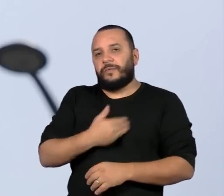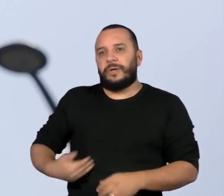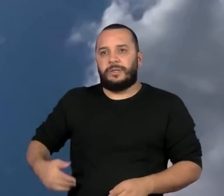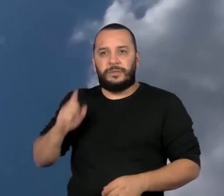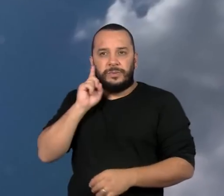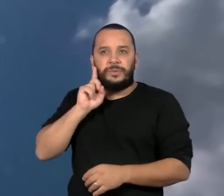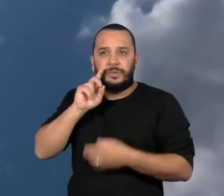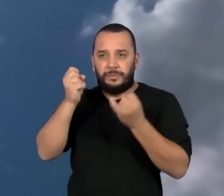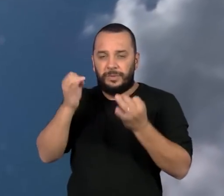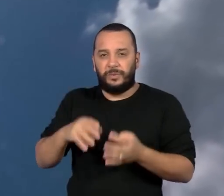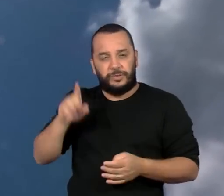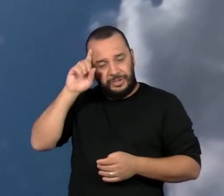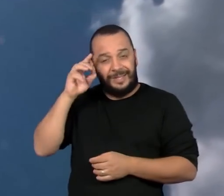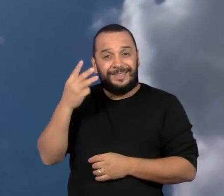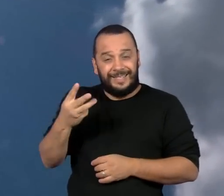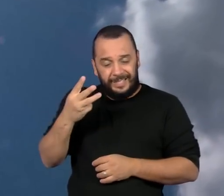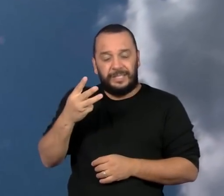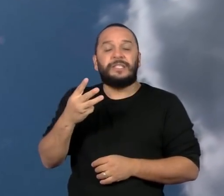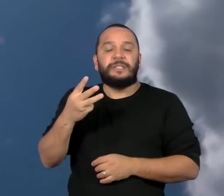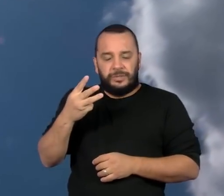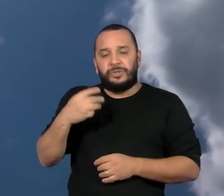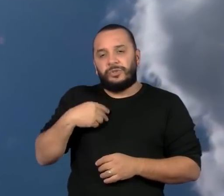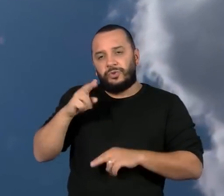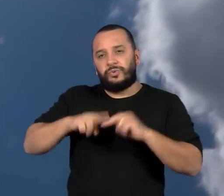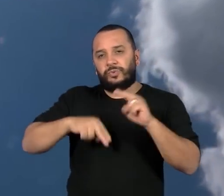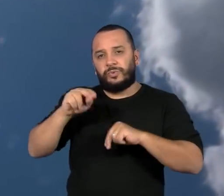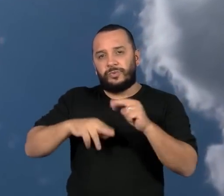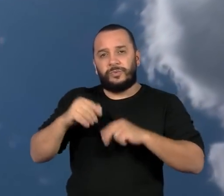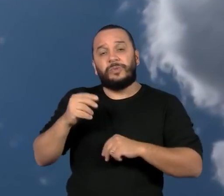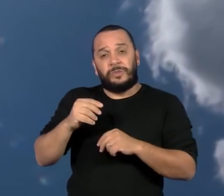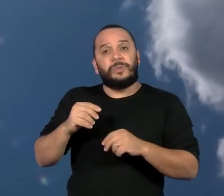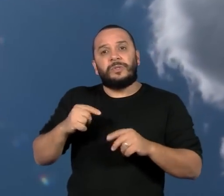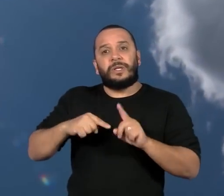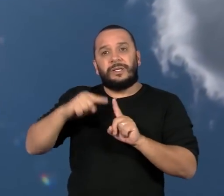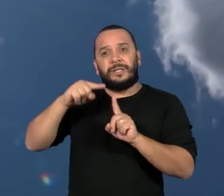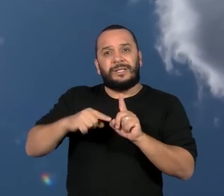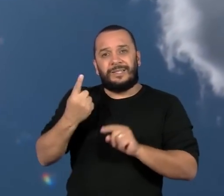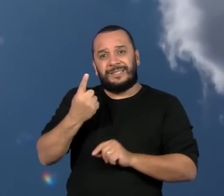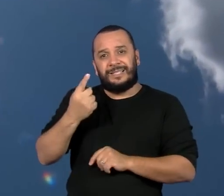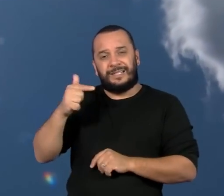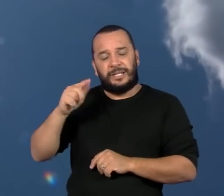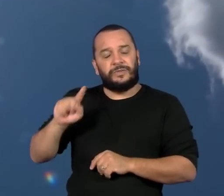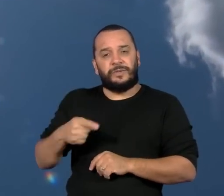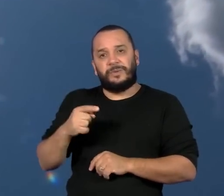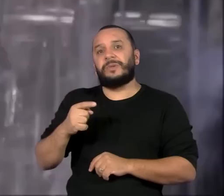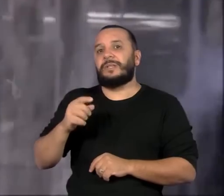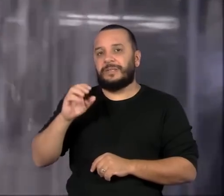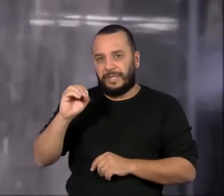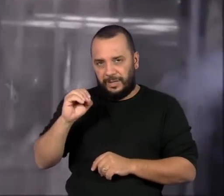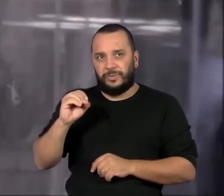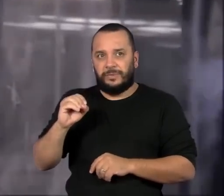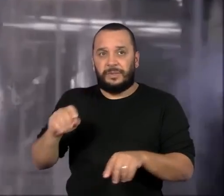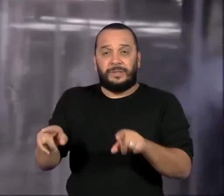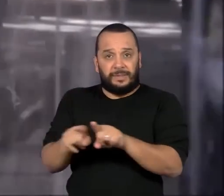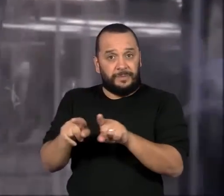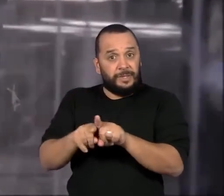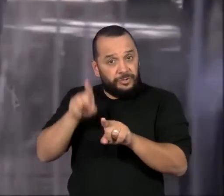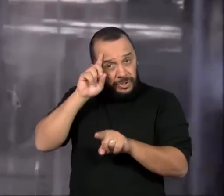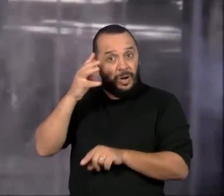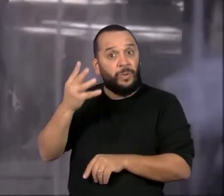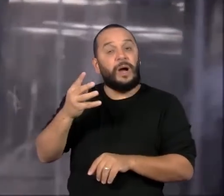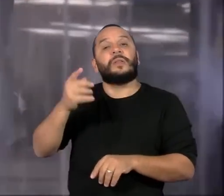de julho, a média foi de 17,01 graus Celsius. E dia 4 deste mês, novo